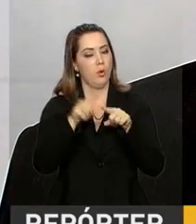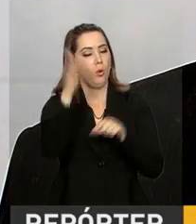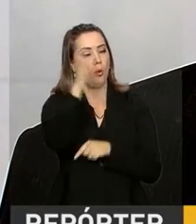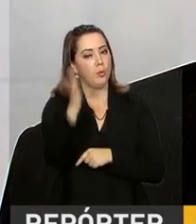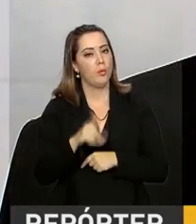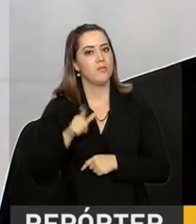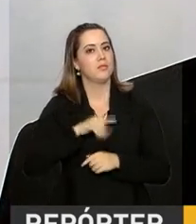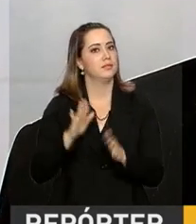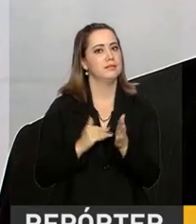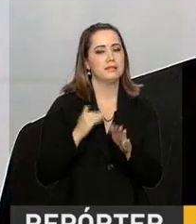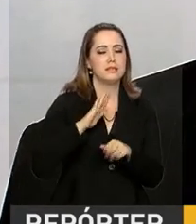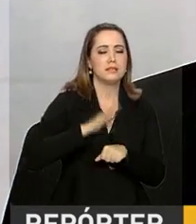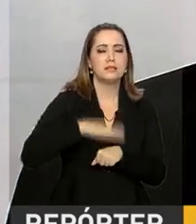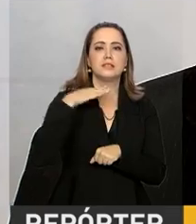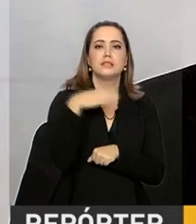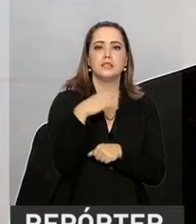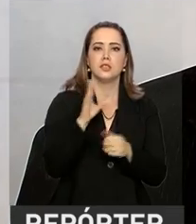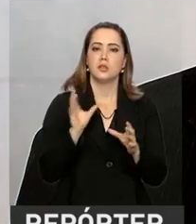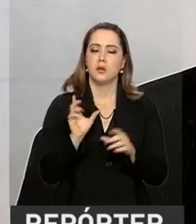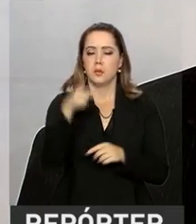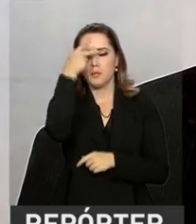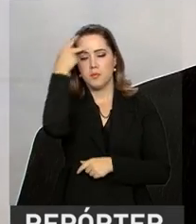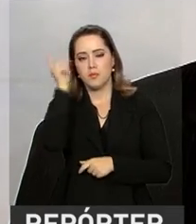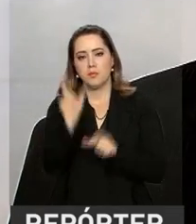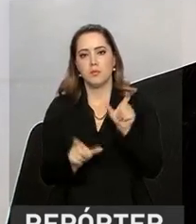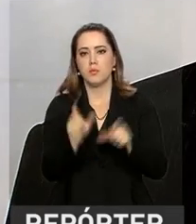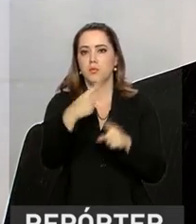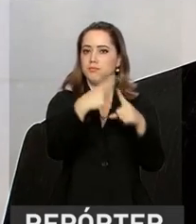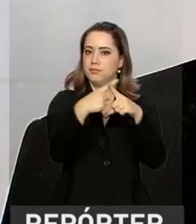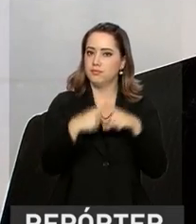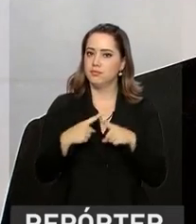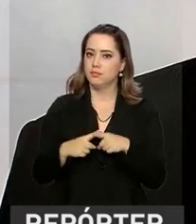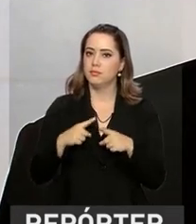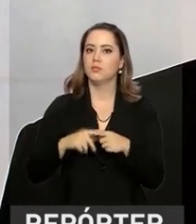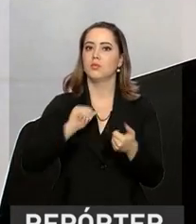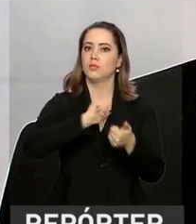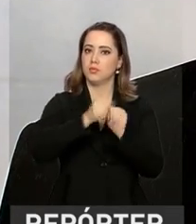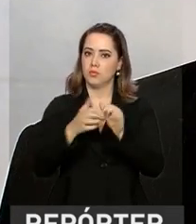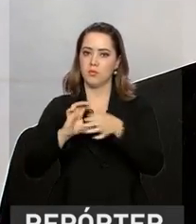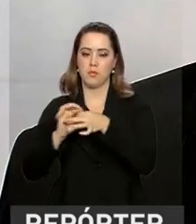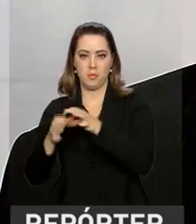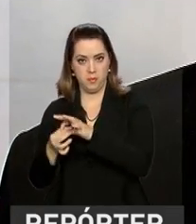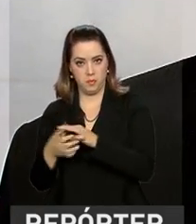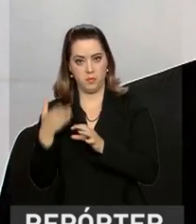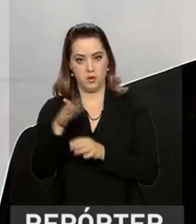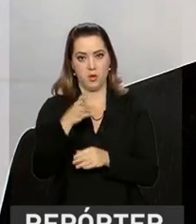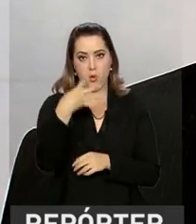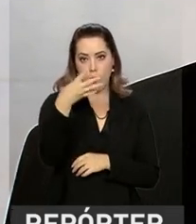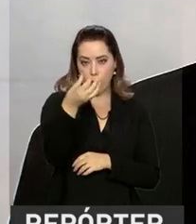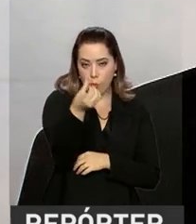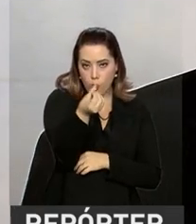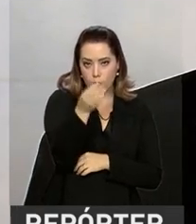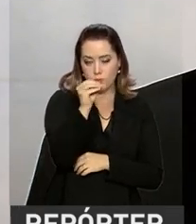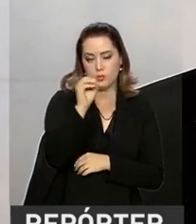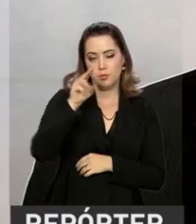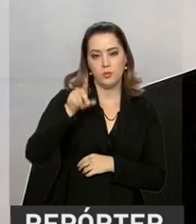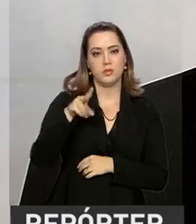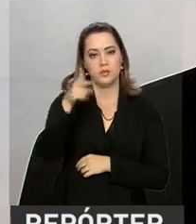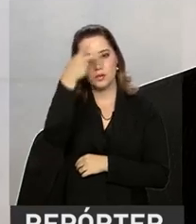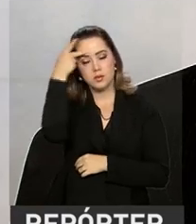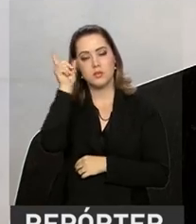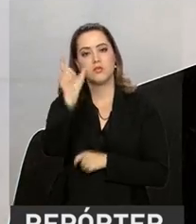de atletas brasileiros em uma edição das Olimpíadas. Até agora, são 460 vagas garantidas